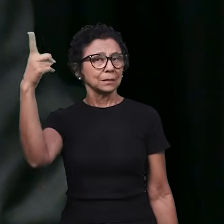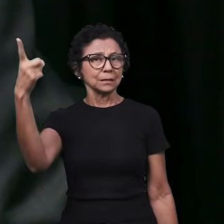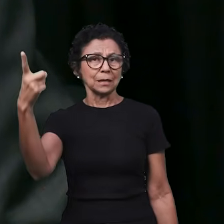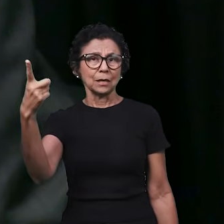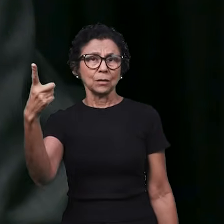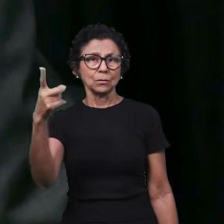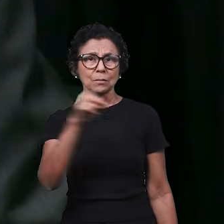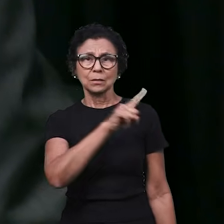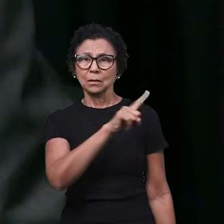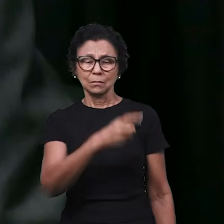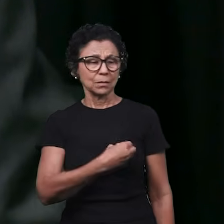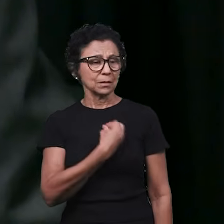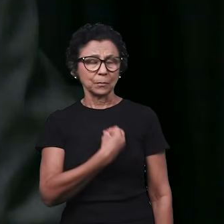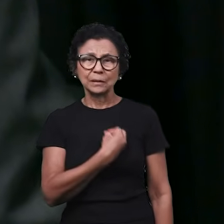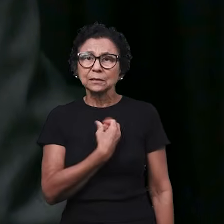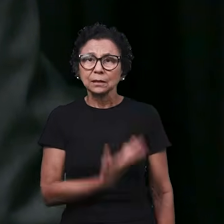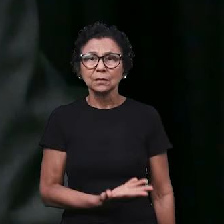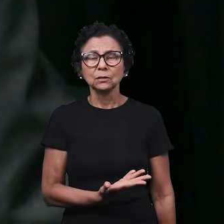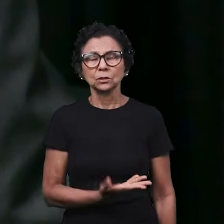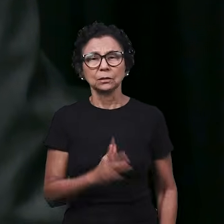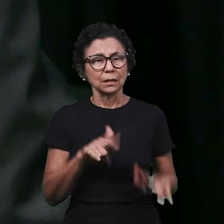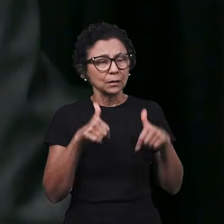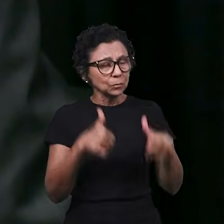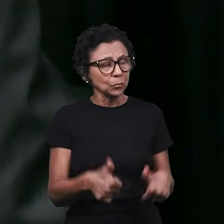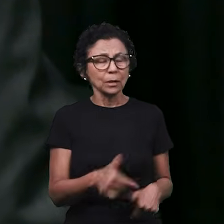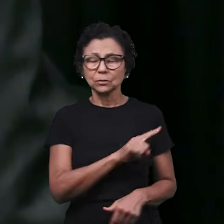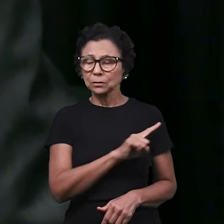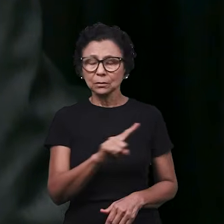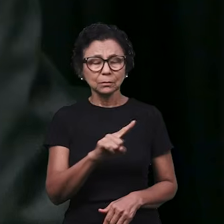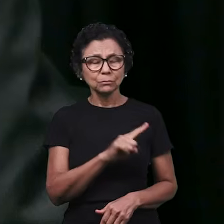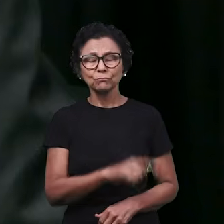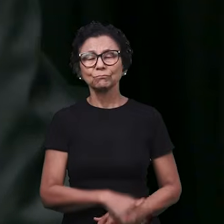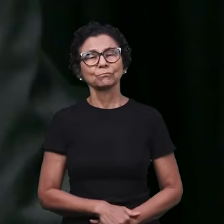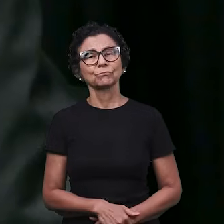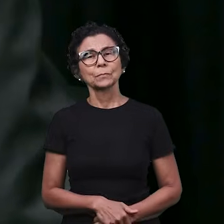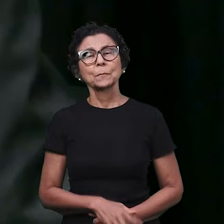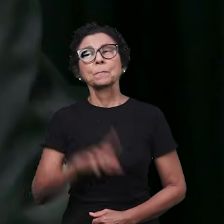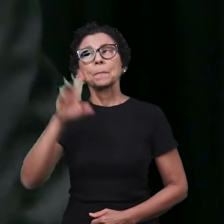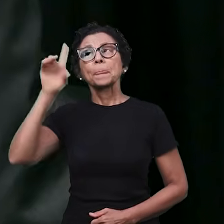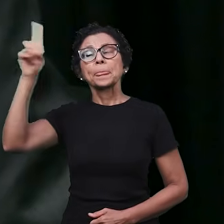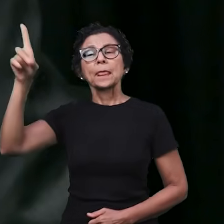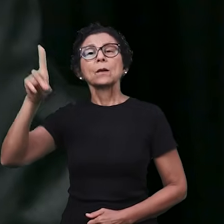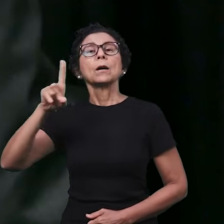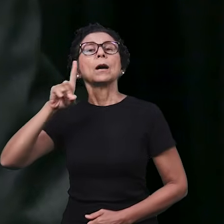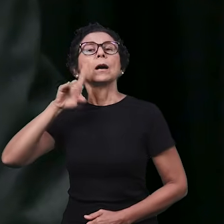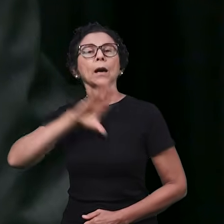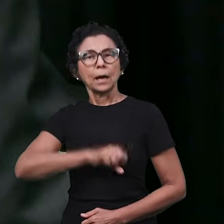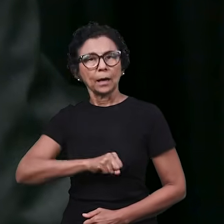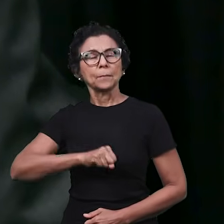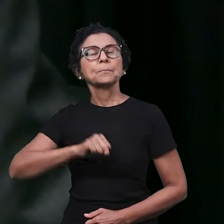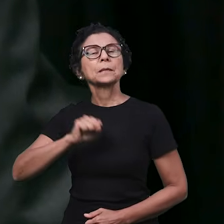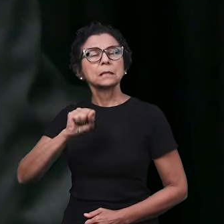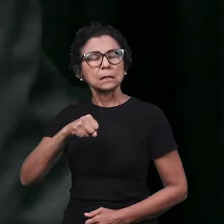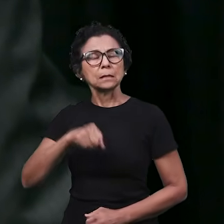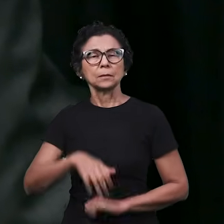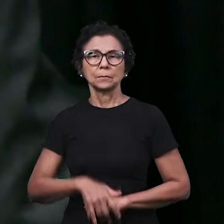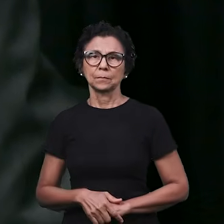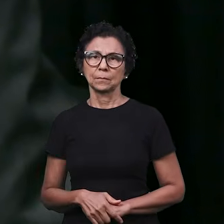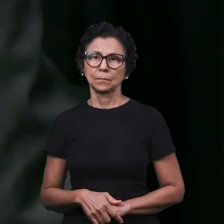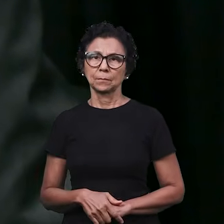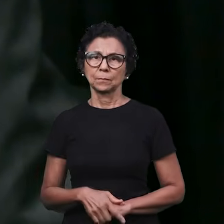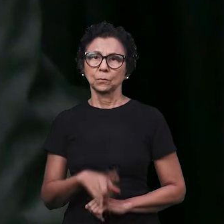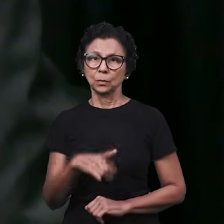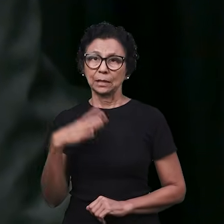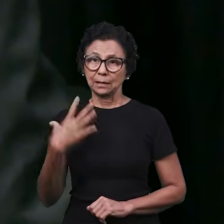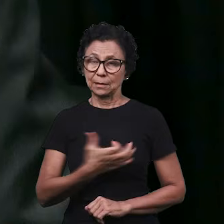vai permanecer no meio do arraial. Então é essa a situação. Deus é amor. Deus é amor para tirar você do